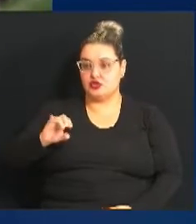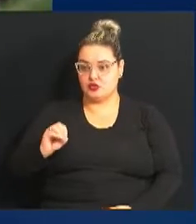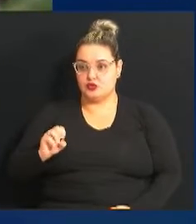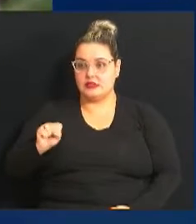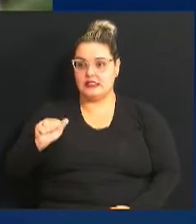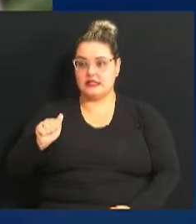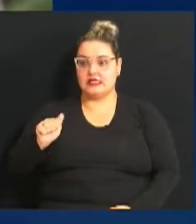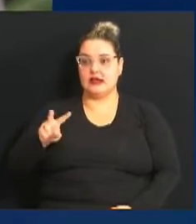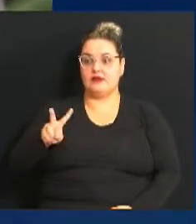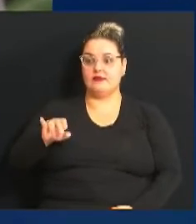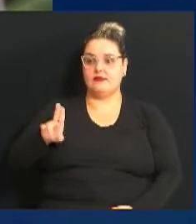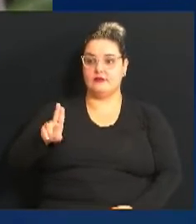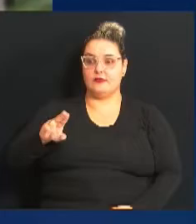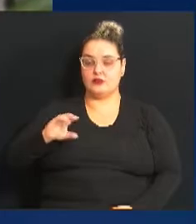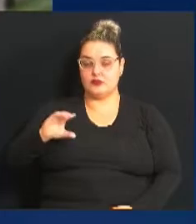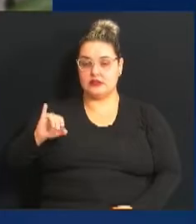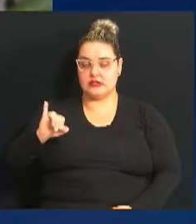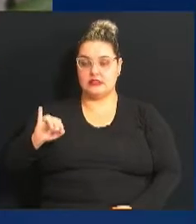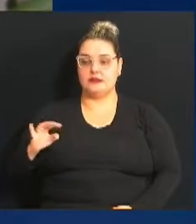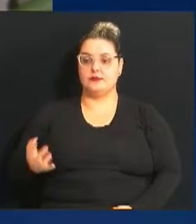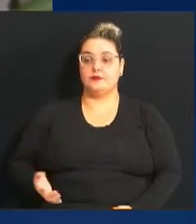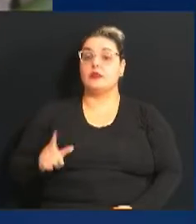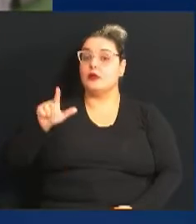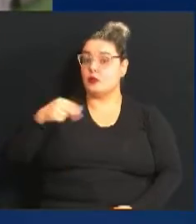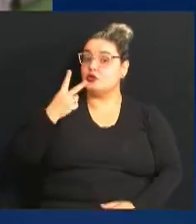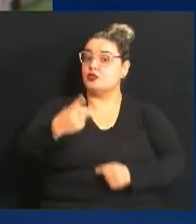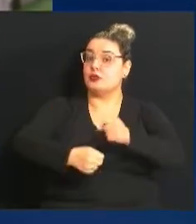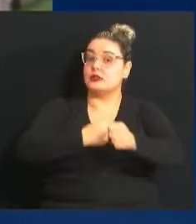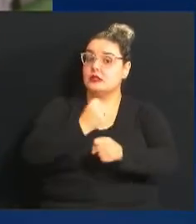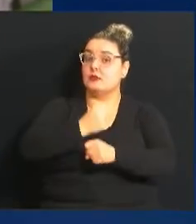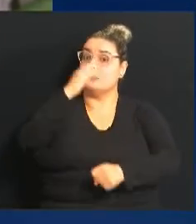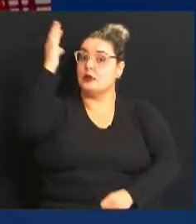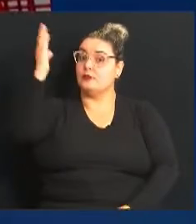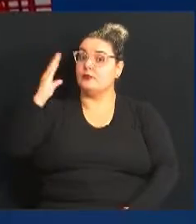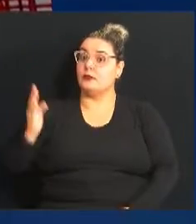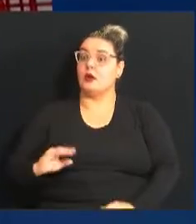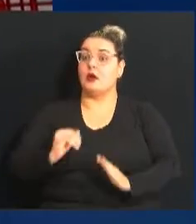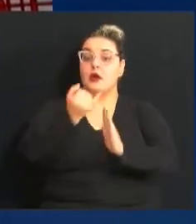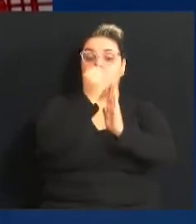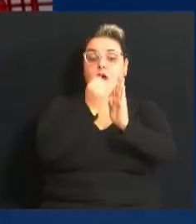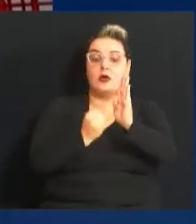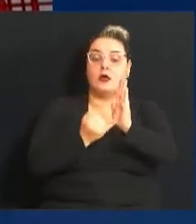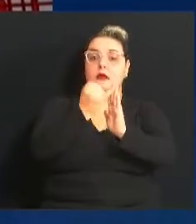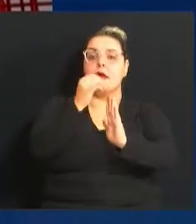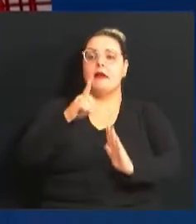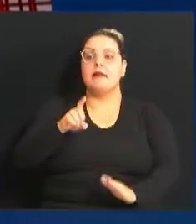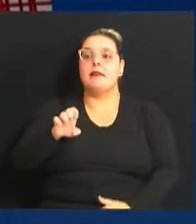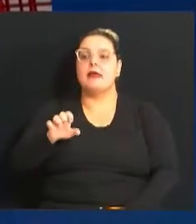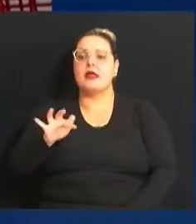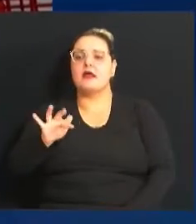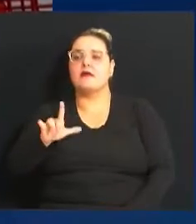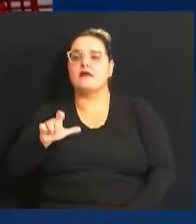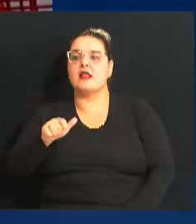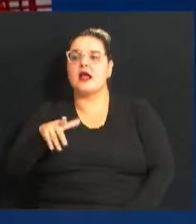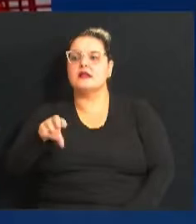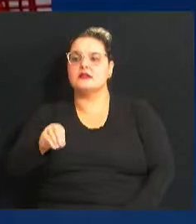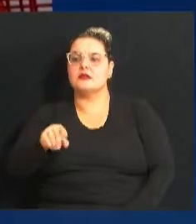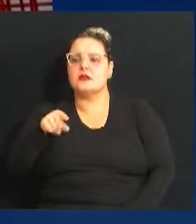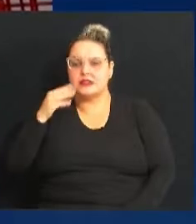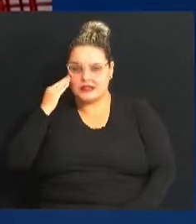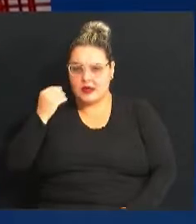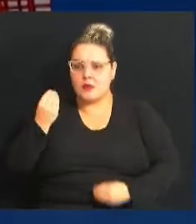E depois de 2 anos, Brasil registra deflação. Você sabe como funciona o índice de preços